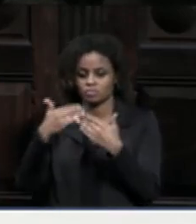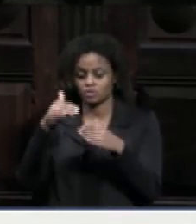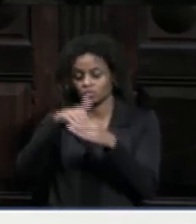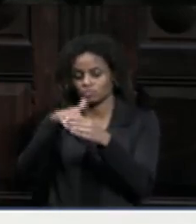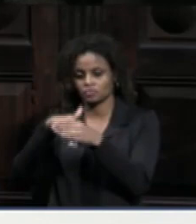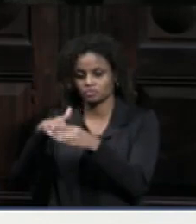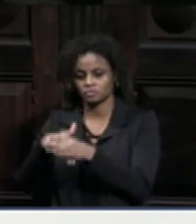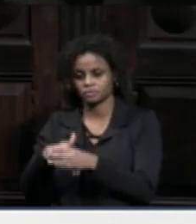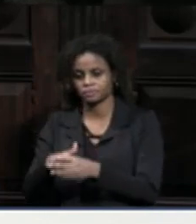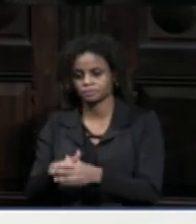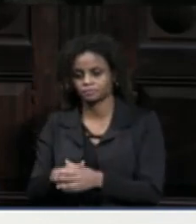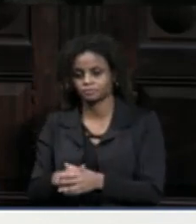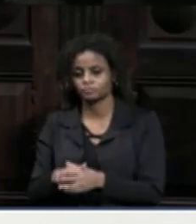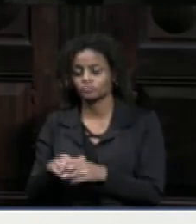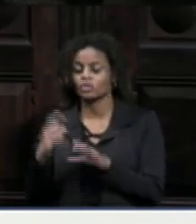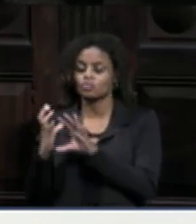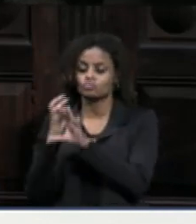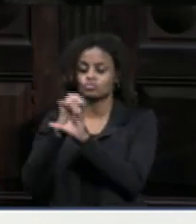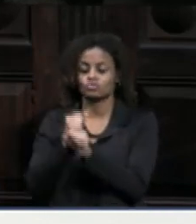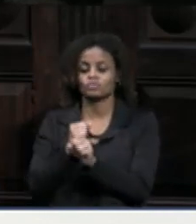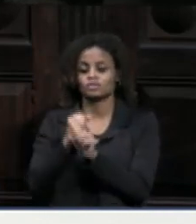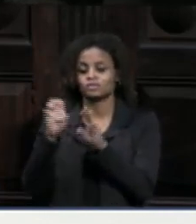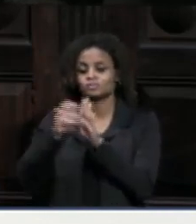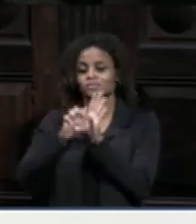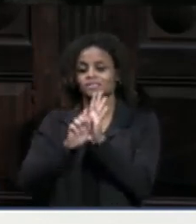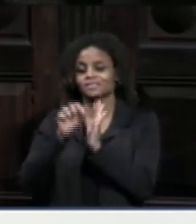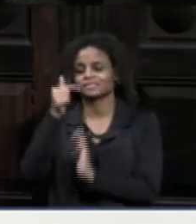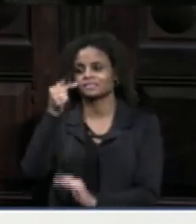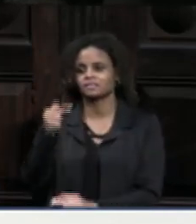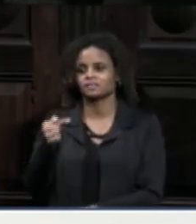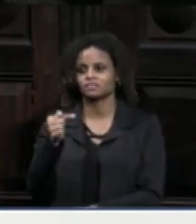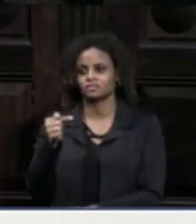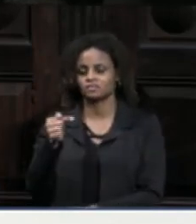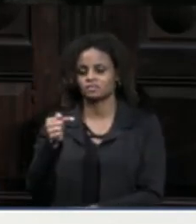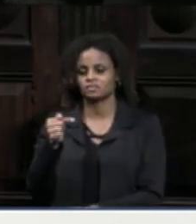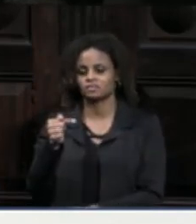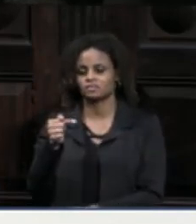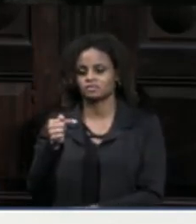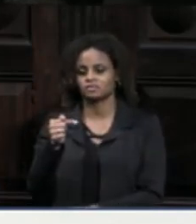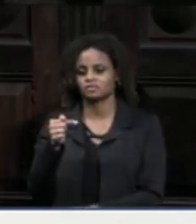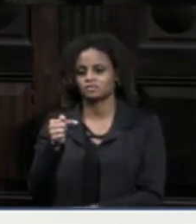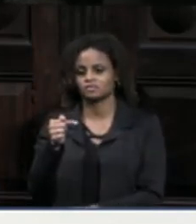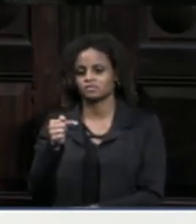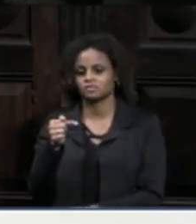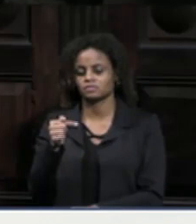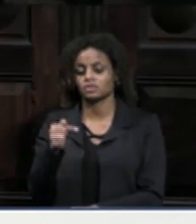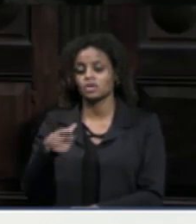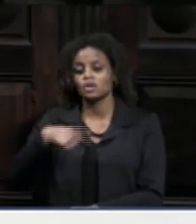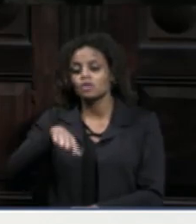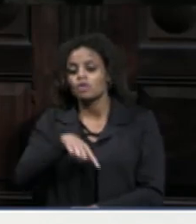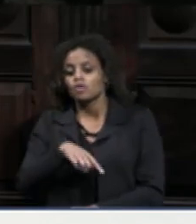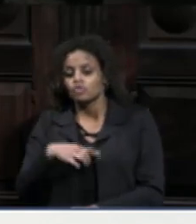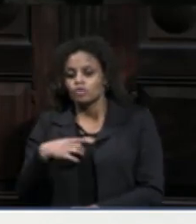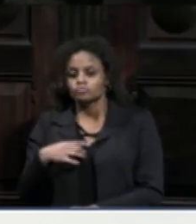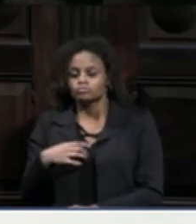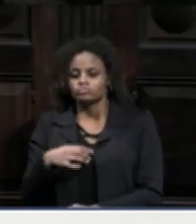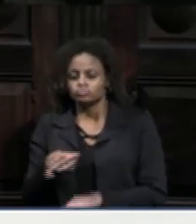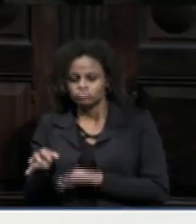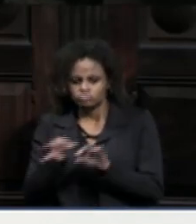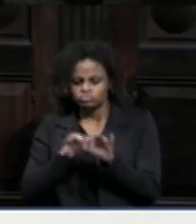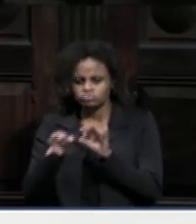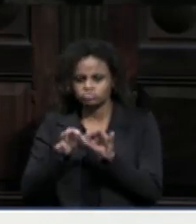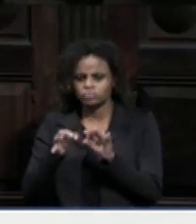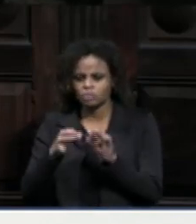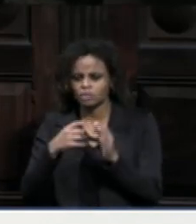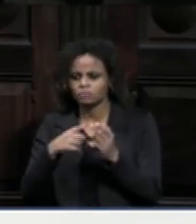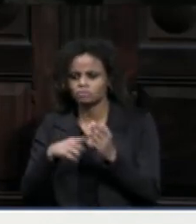quantas emendas foi. 7 emendas. Nós não nos preparamos para dar parecer sobre as